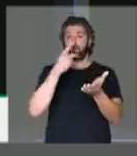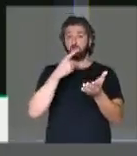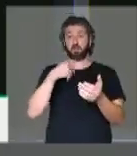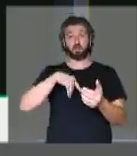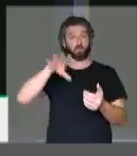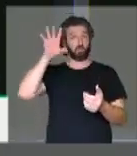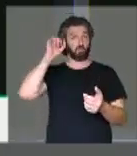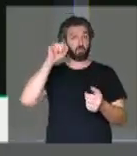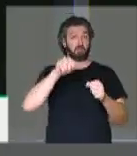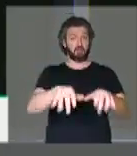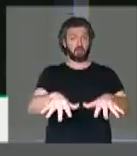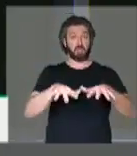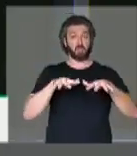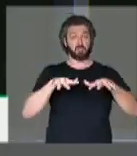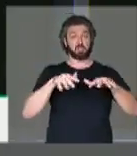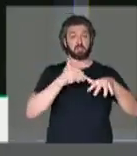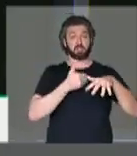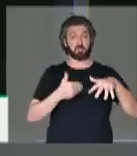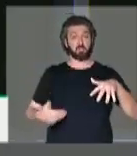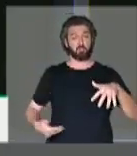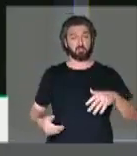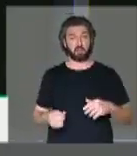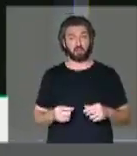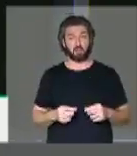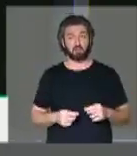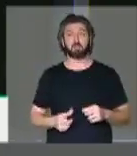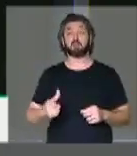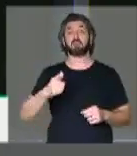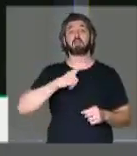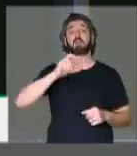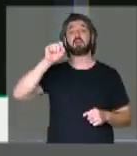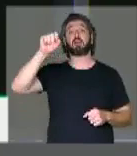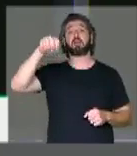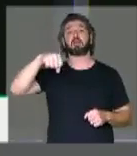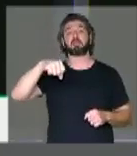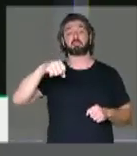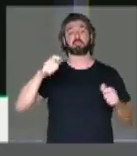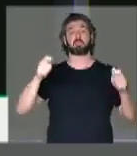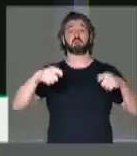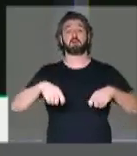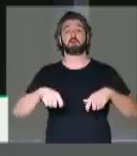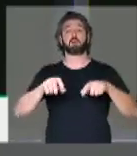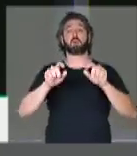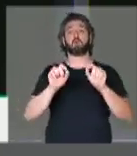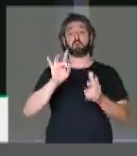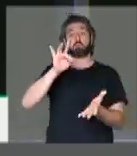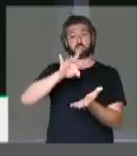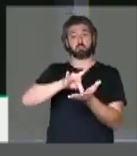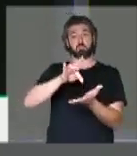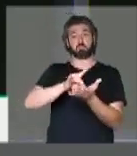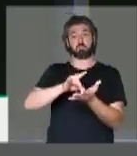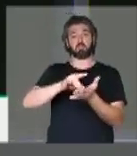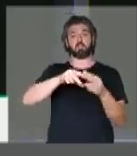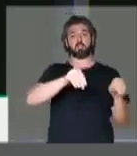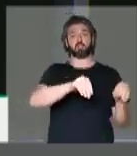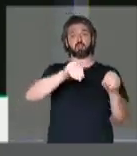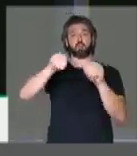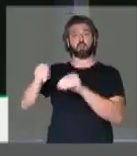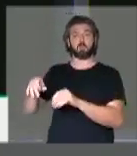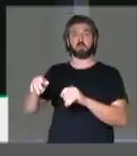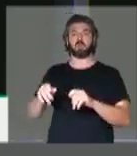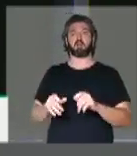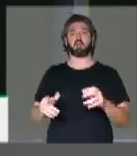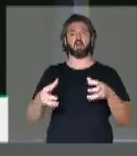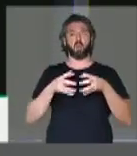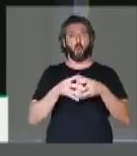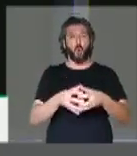nós ouvimos em audiência pública que há sim a possibilidade concreta de remanejamento